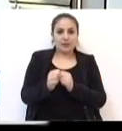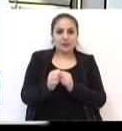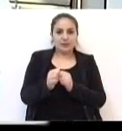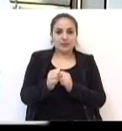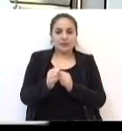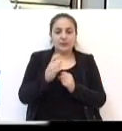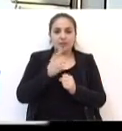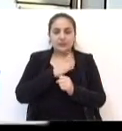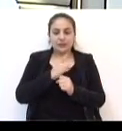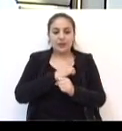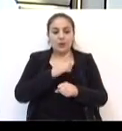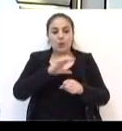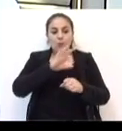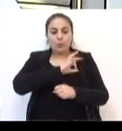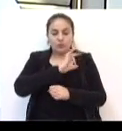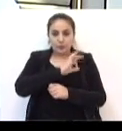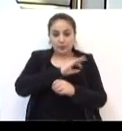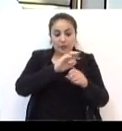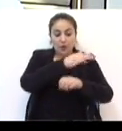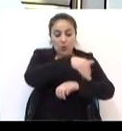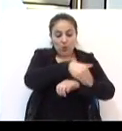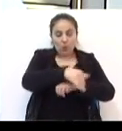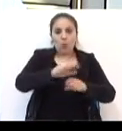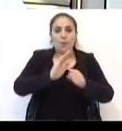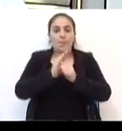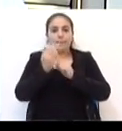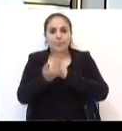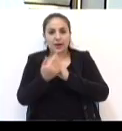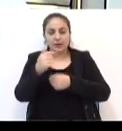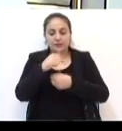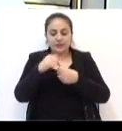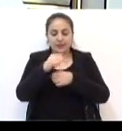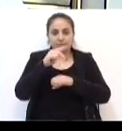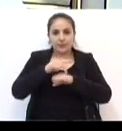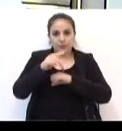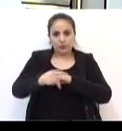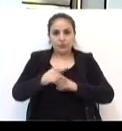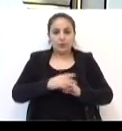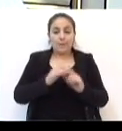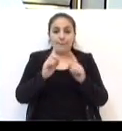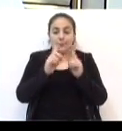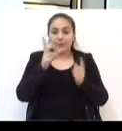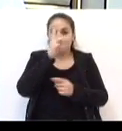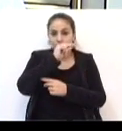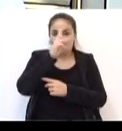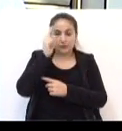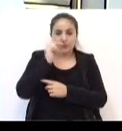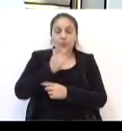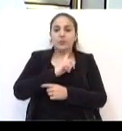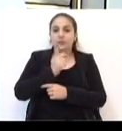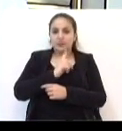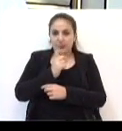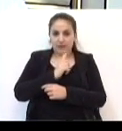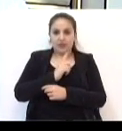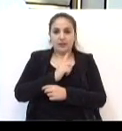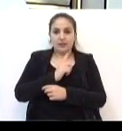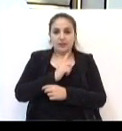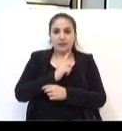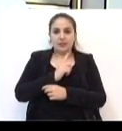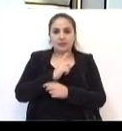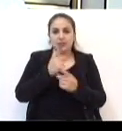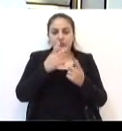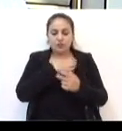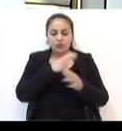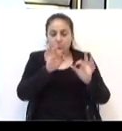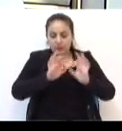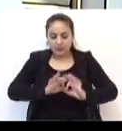o policiamento nas ruas, nos bairros, na cidade de Passo Fundo, mas o município tem, de forma organizada,